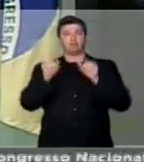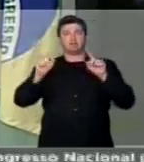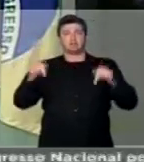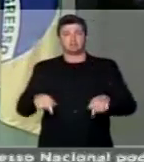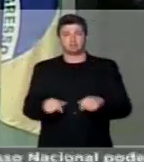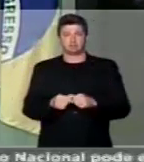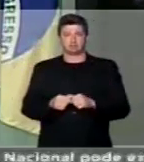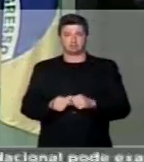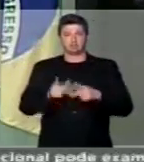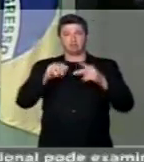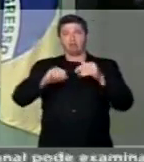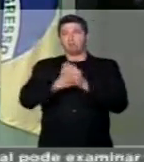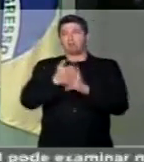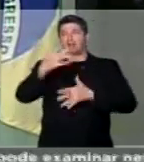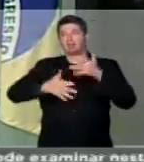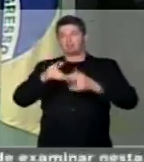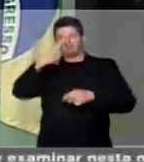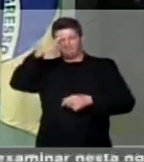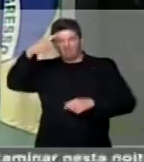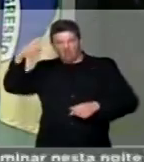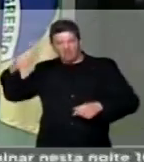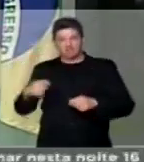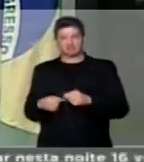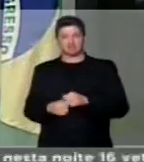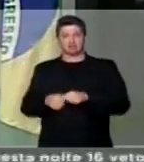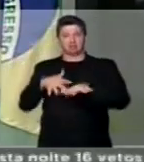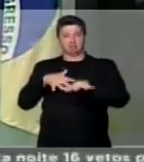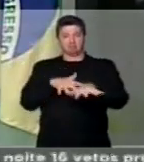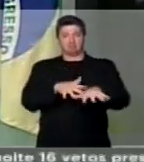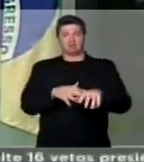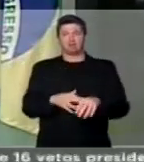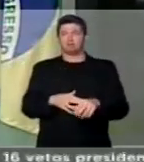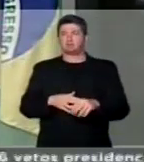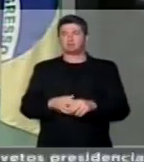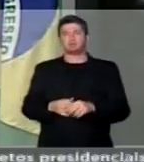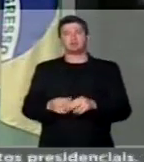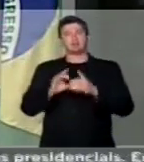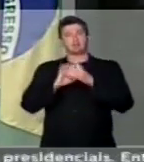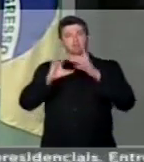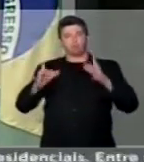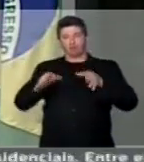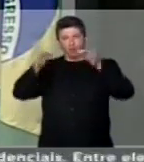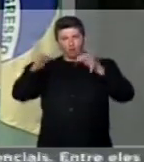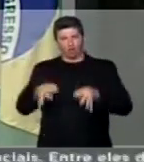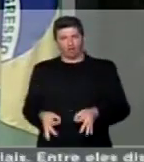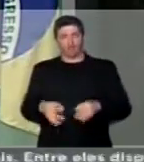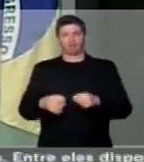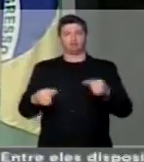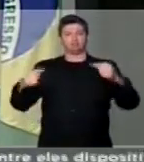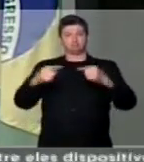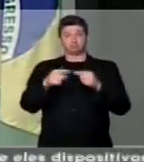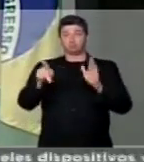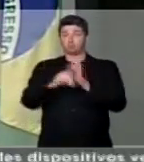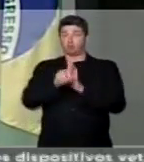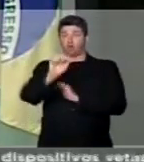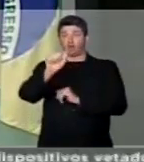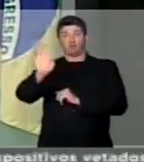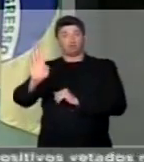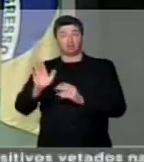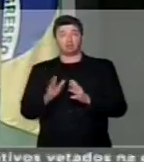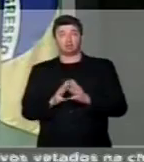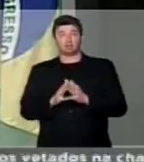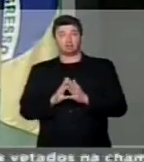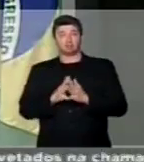fizeram aqui, tentando obstruir pela violência uma manifestação democrática, correta, legal, da Ordem dos Advogados do